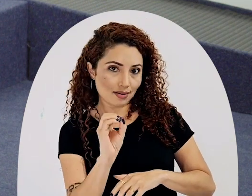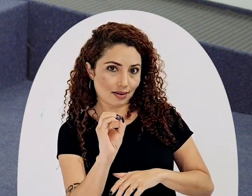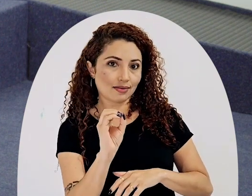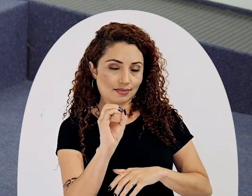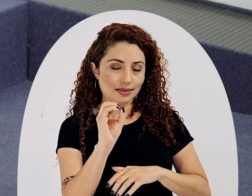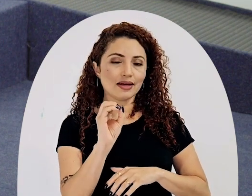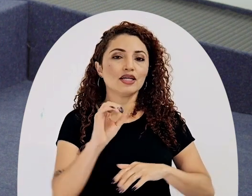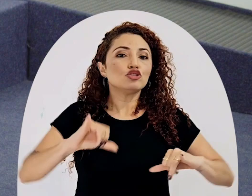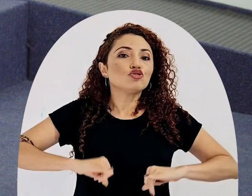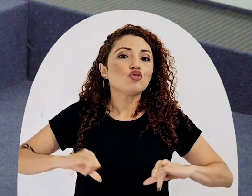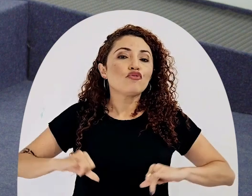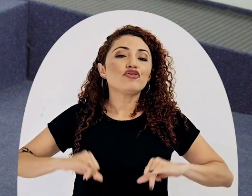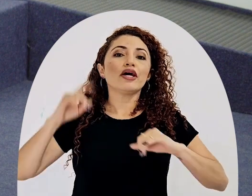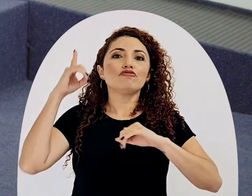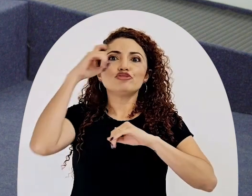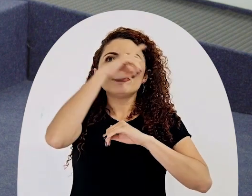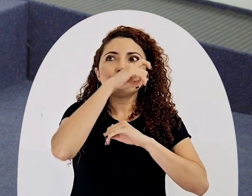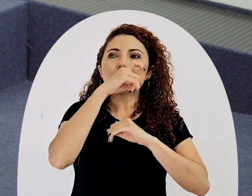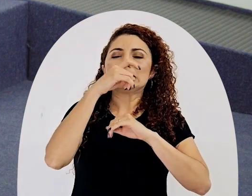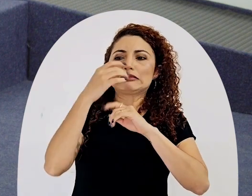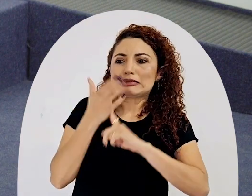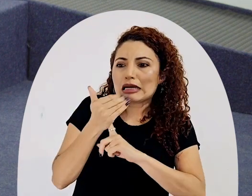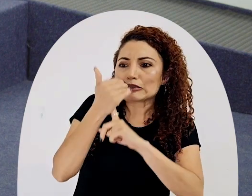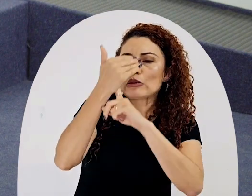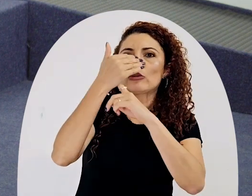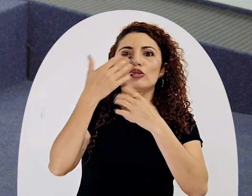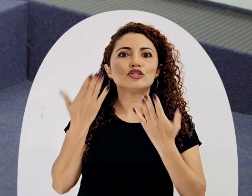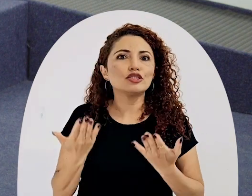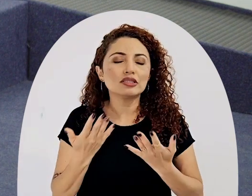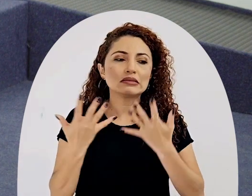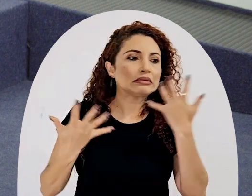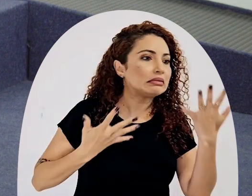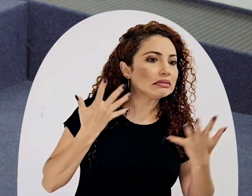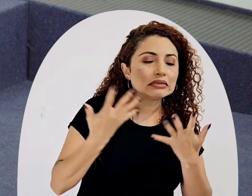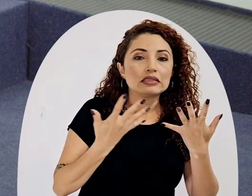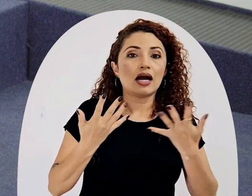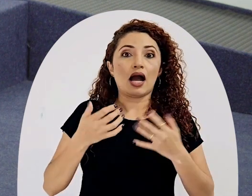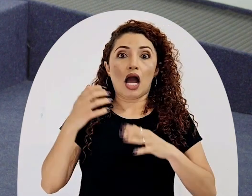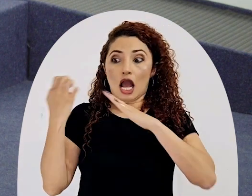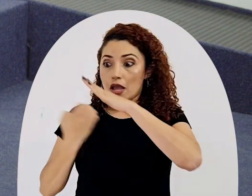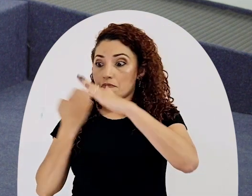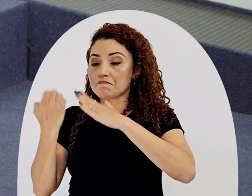exemplo, quando as empresas falaram, poxa, vai ter que todo mundo trabalhar home office.